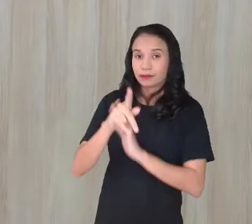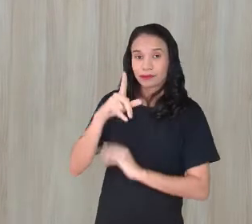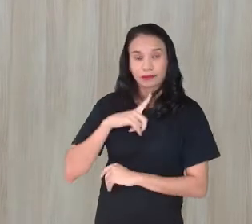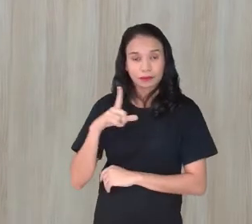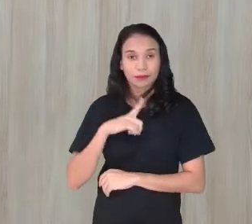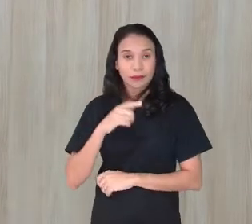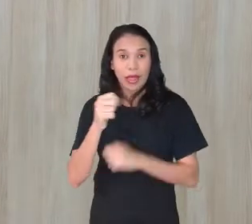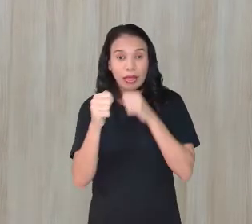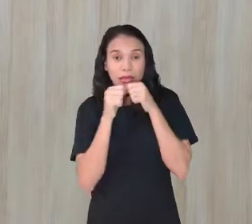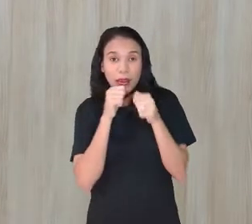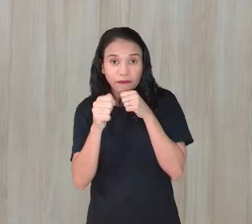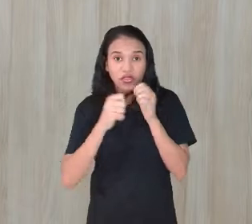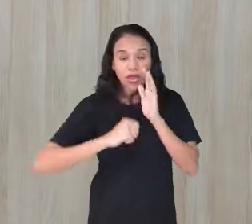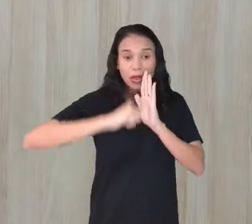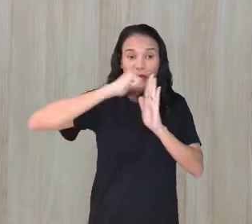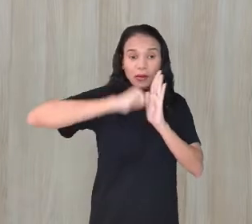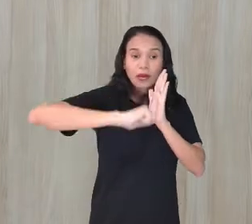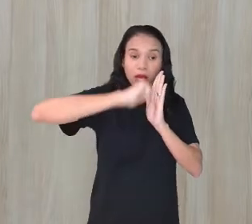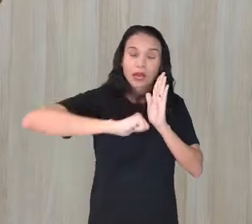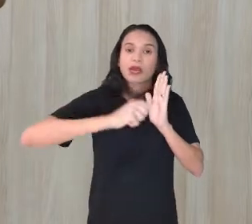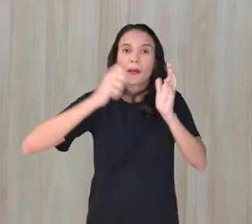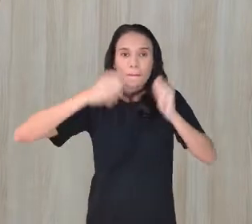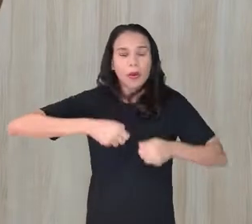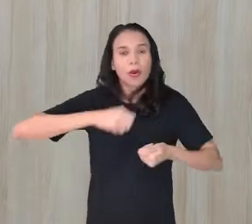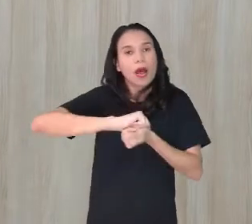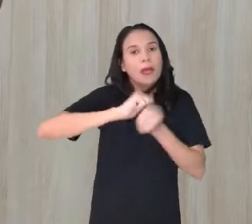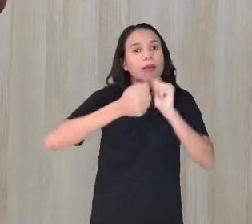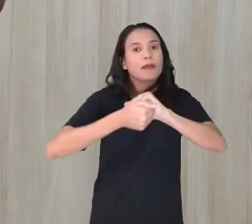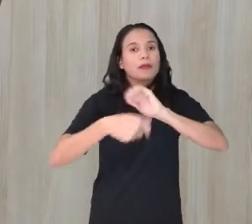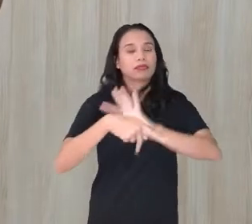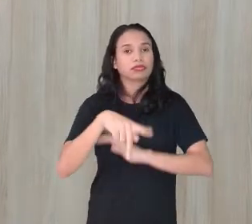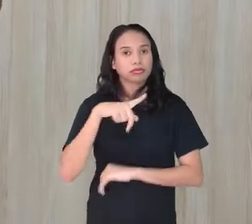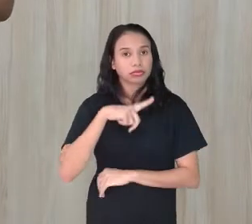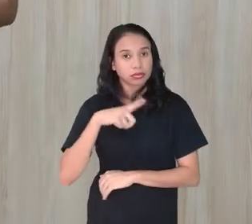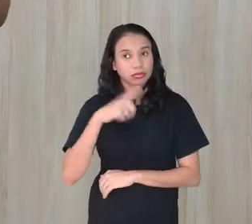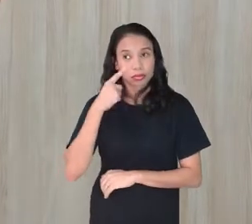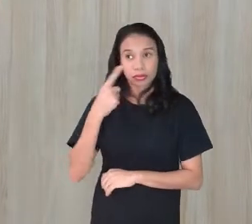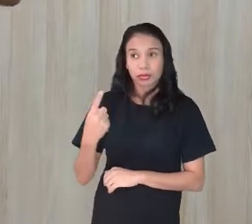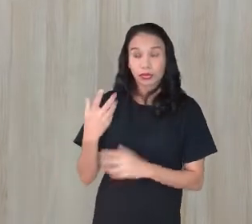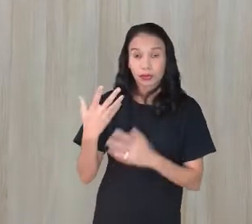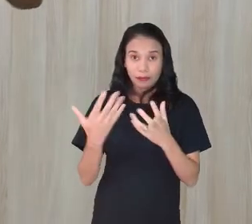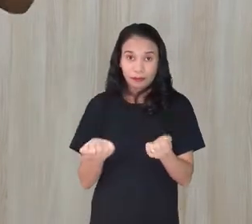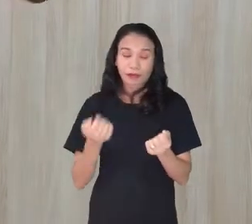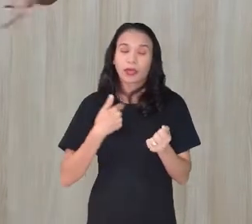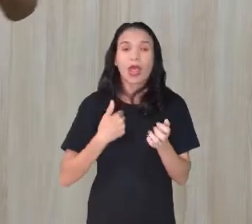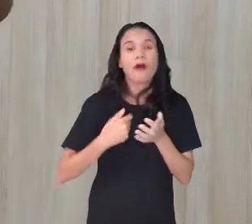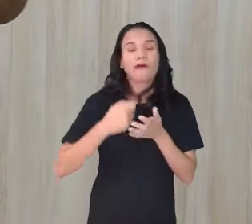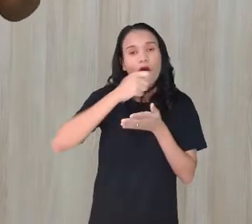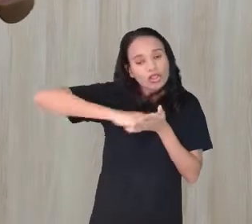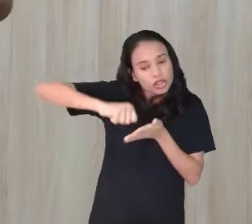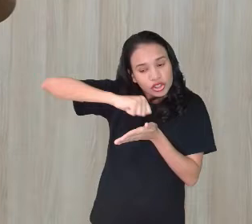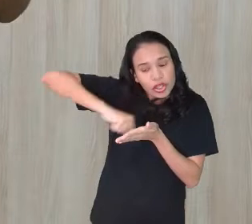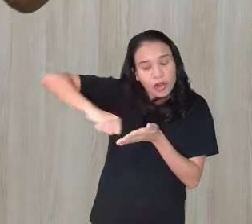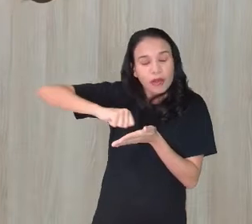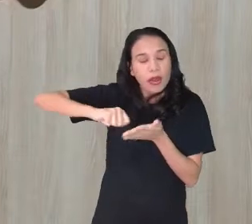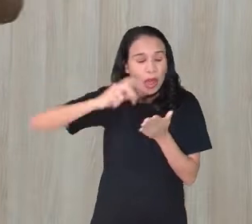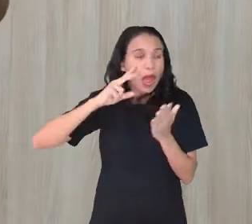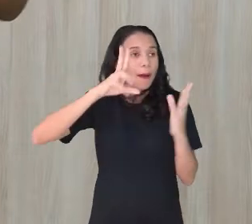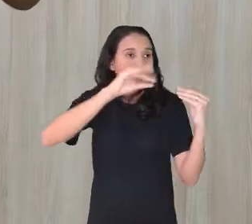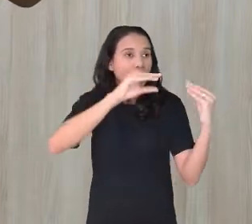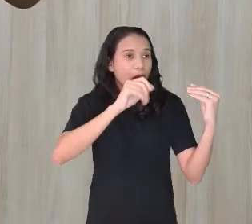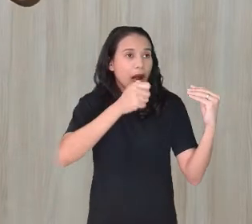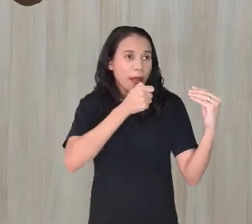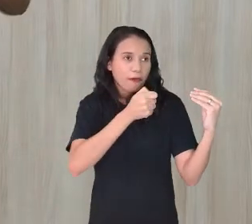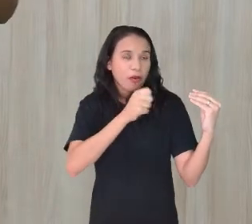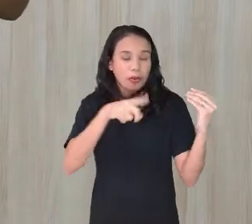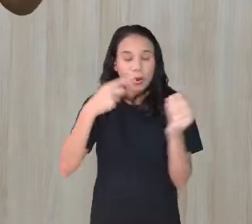é que a entrevista transcrita pode fazer essa adaptação, tá certo? Então, vamos lá. Quando eu vou escrever a entrevista, é que eu posso, sim, poldar